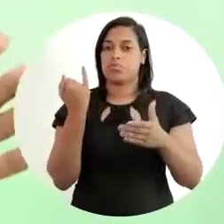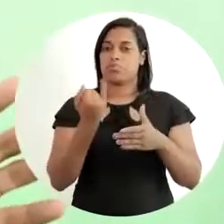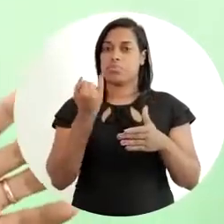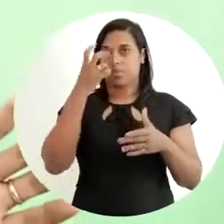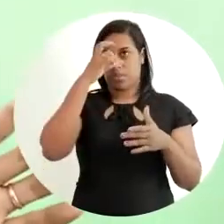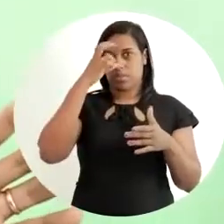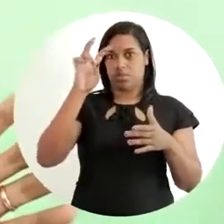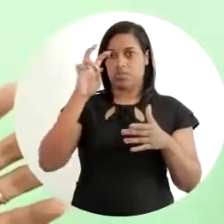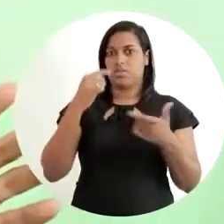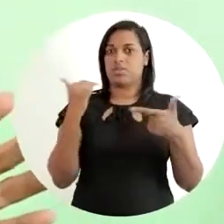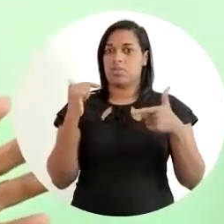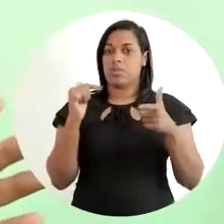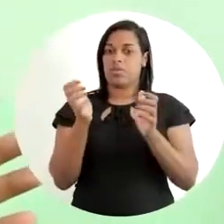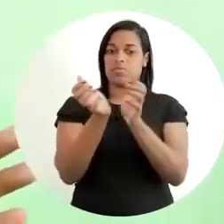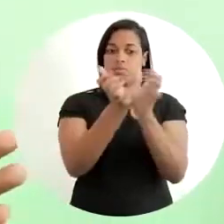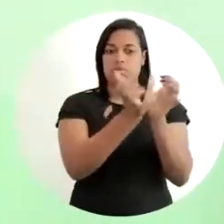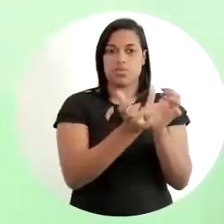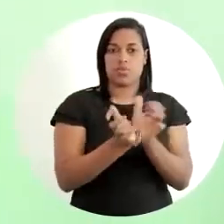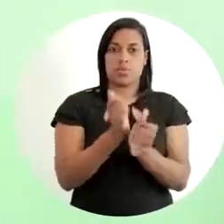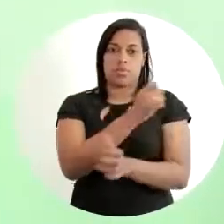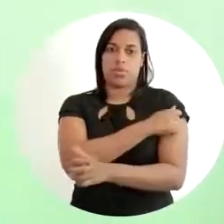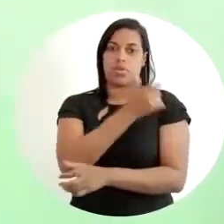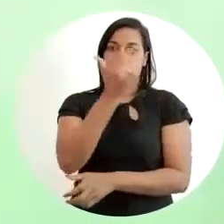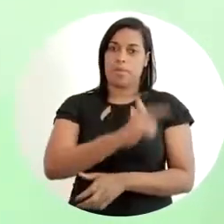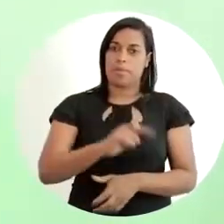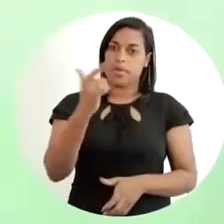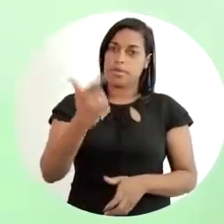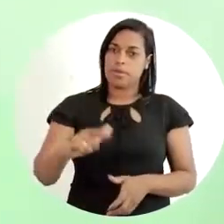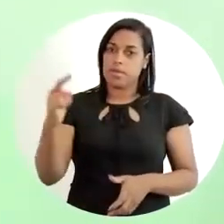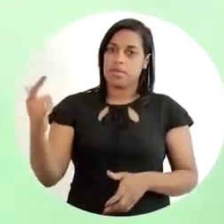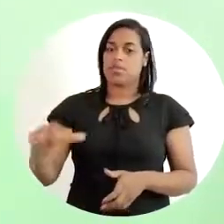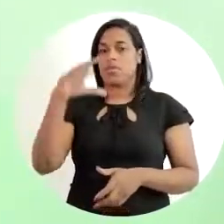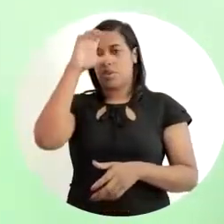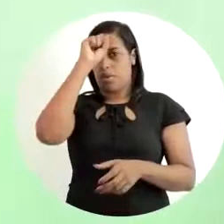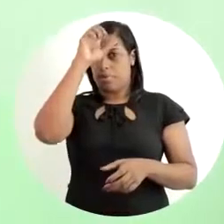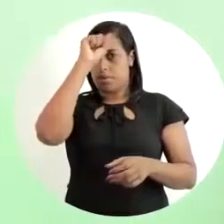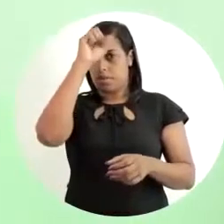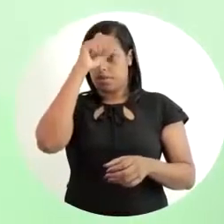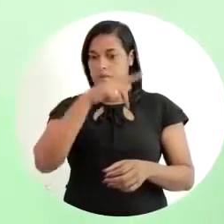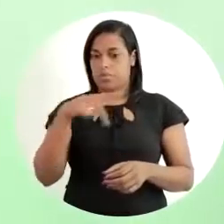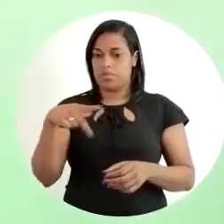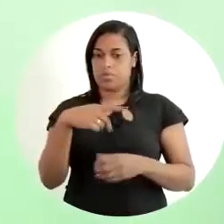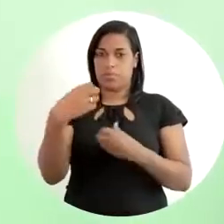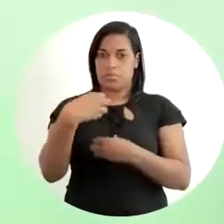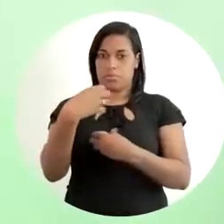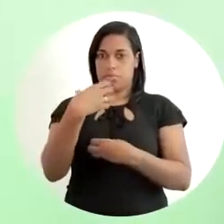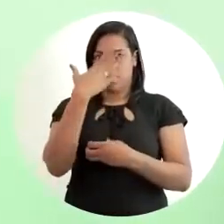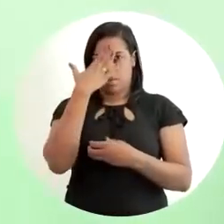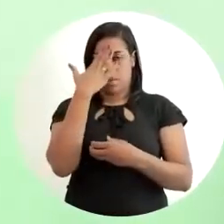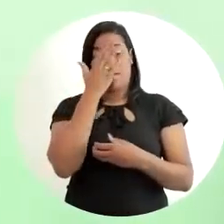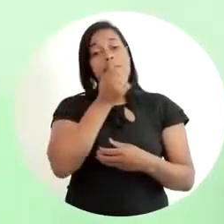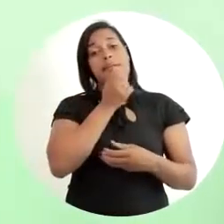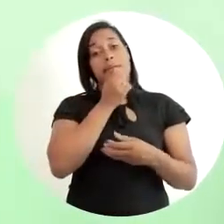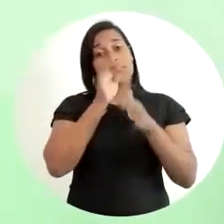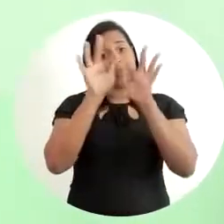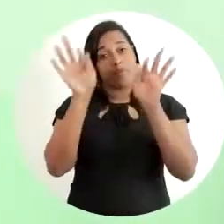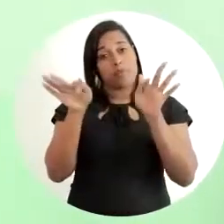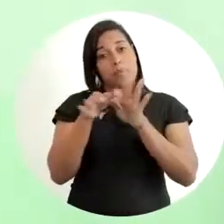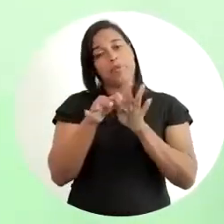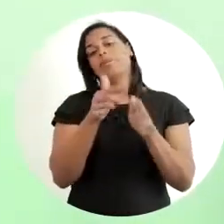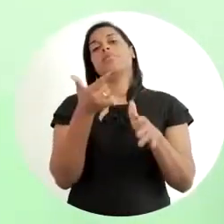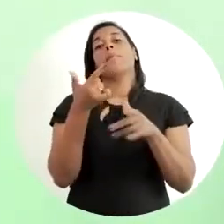grupo reduzido de estudantes, repetindo aquilo que tinham aprendido do professor. Ainda é um